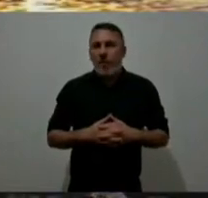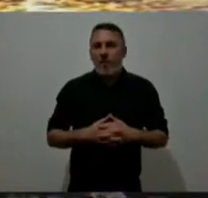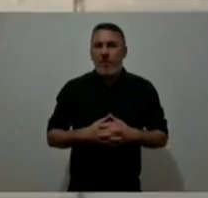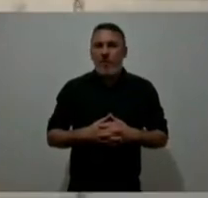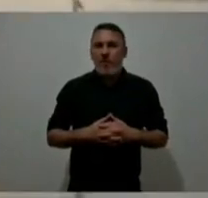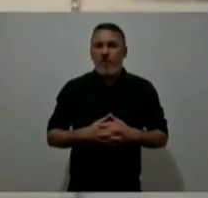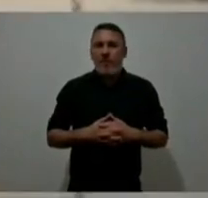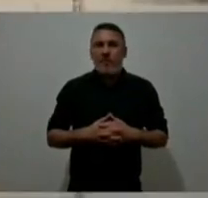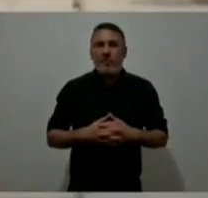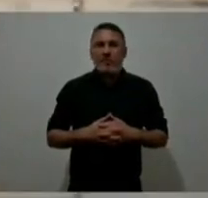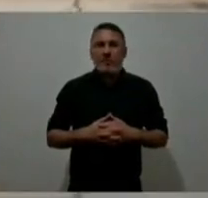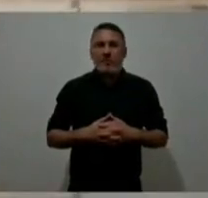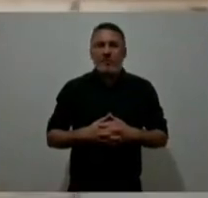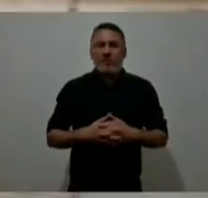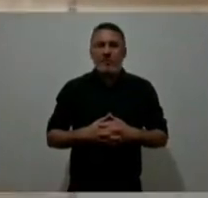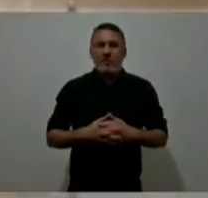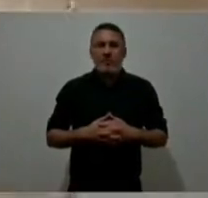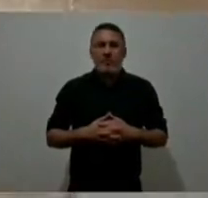extraordinário.